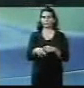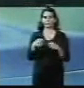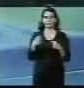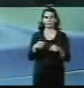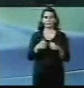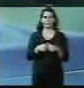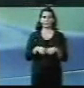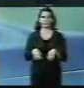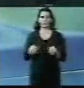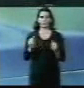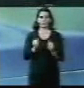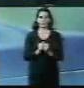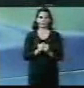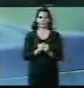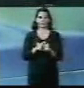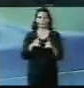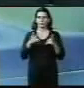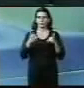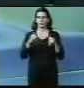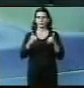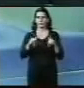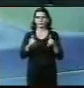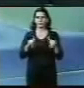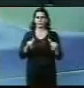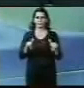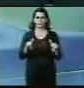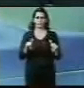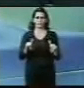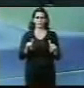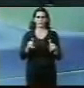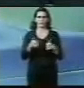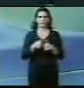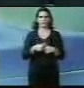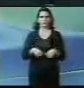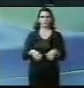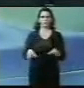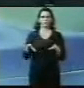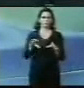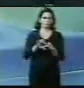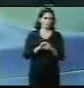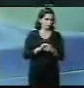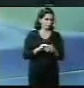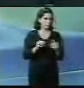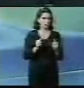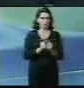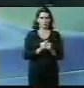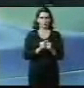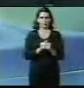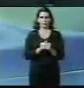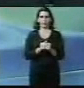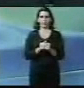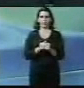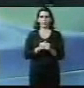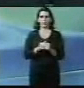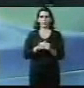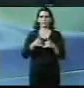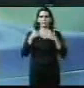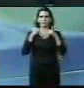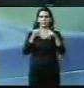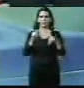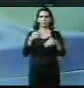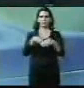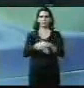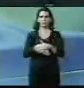da rede e fazer, digamos assim, uma intermediação com os servidores externos à rede, certo? Vamos